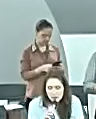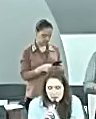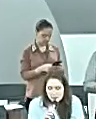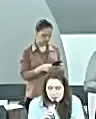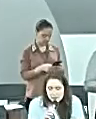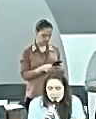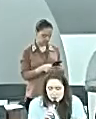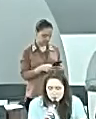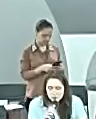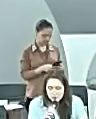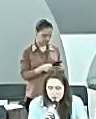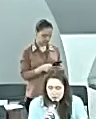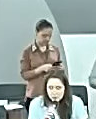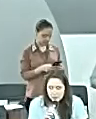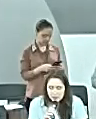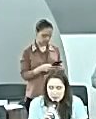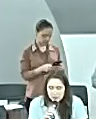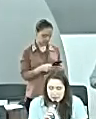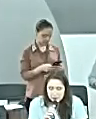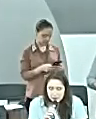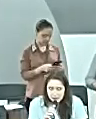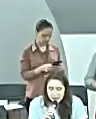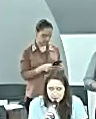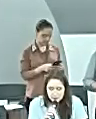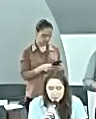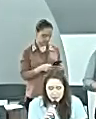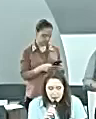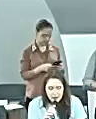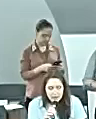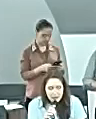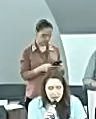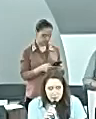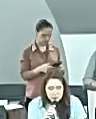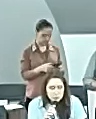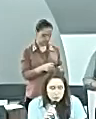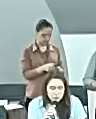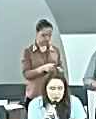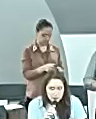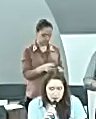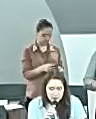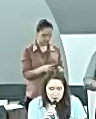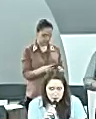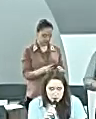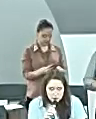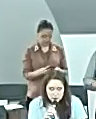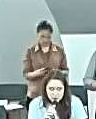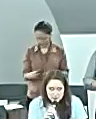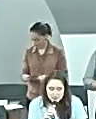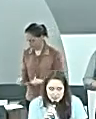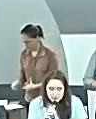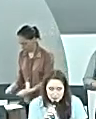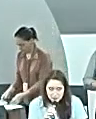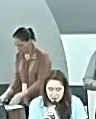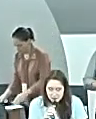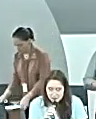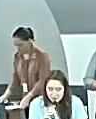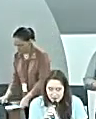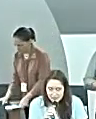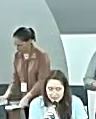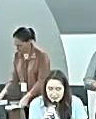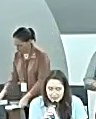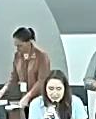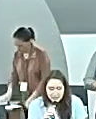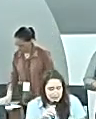essa presidência suspende a reunião por tempo indeterminado para aguardarmos os deputados das comissões é poderem